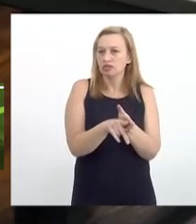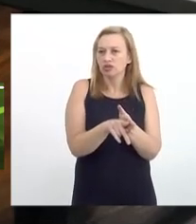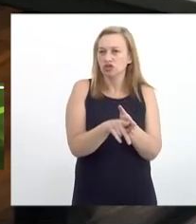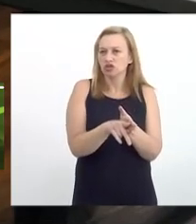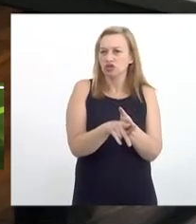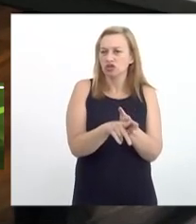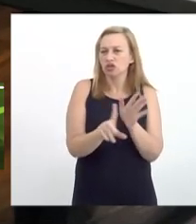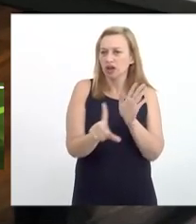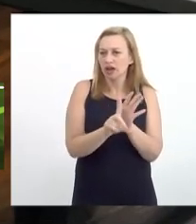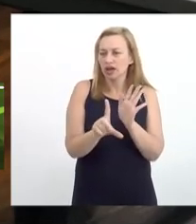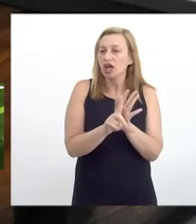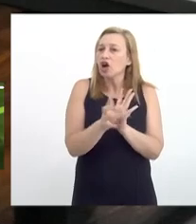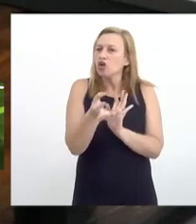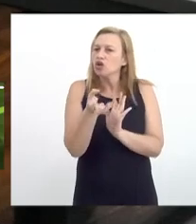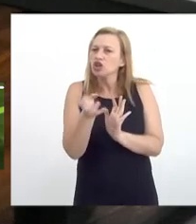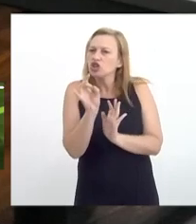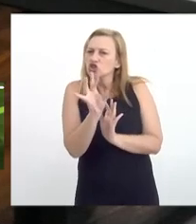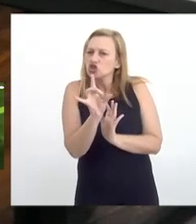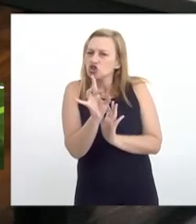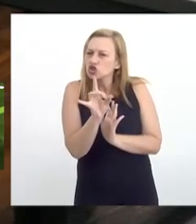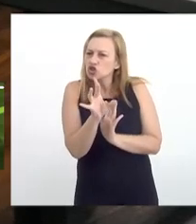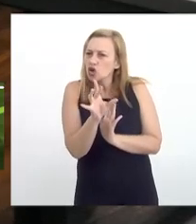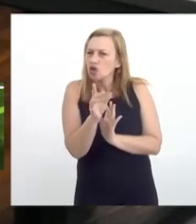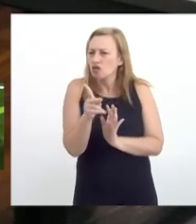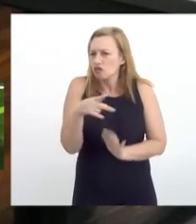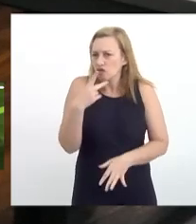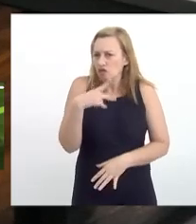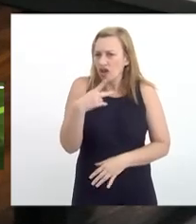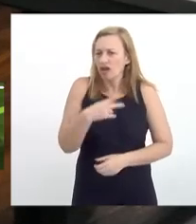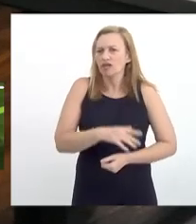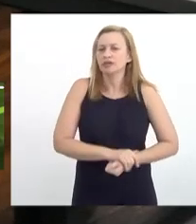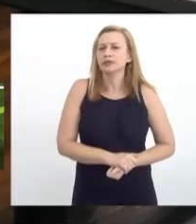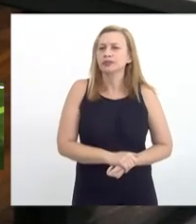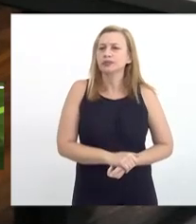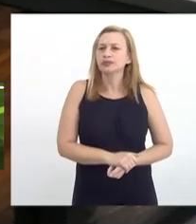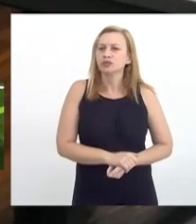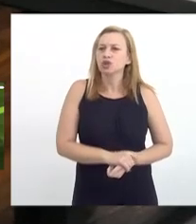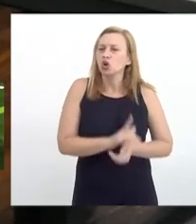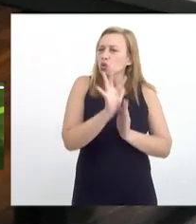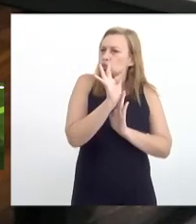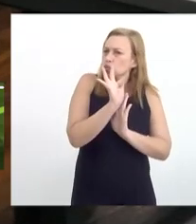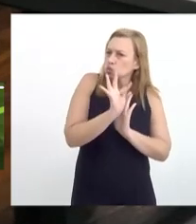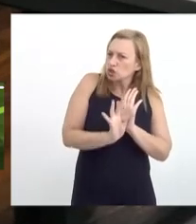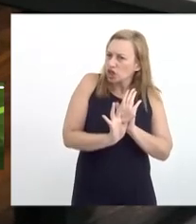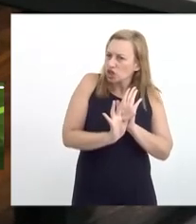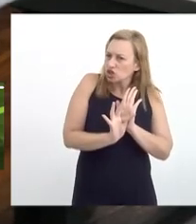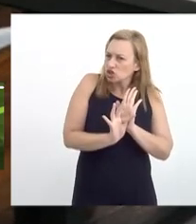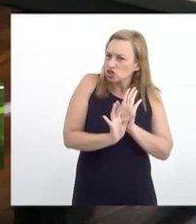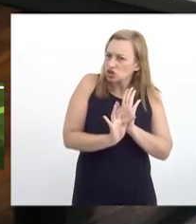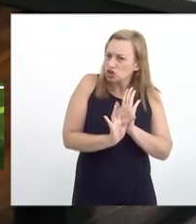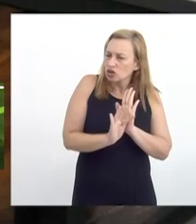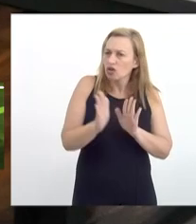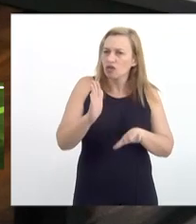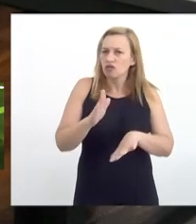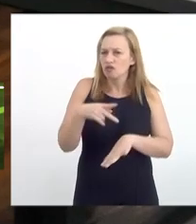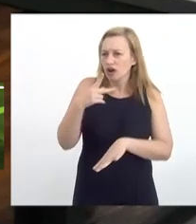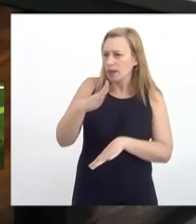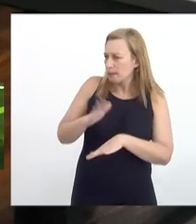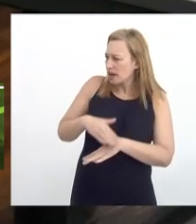eu queria só uma questão formal, porque no texto, falando mais para assessoria,